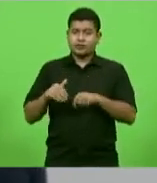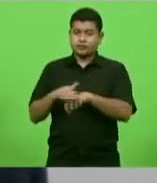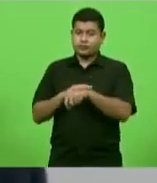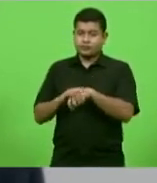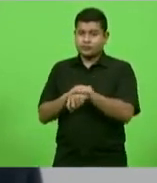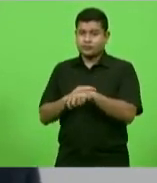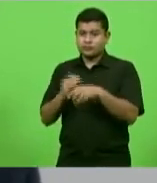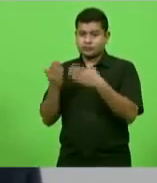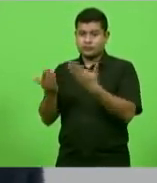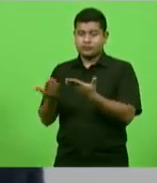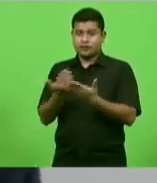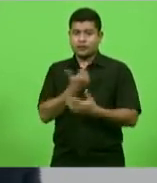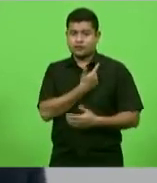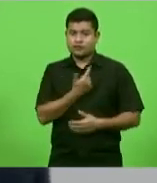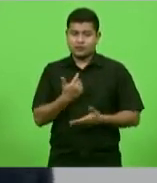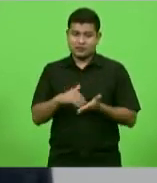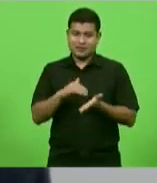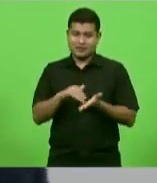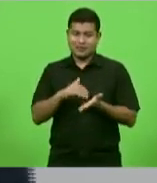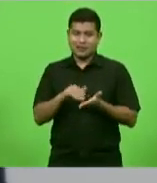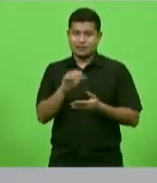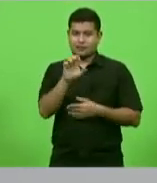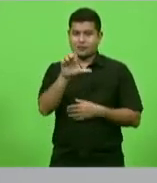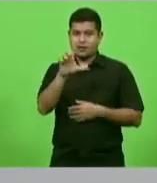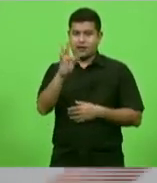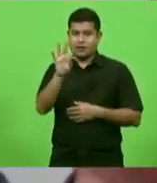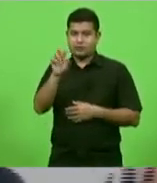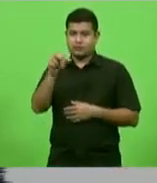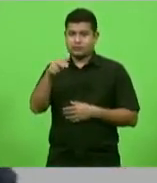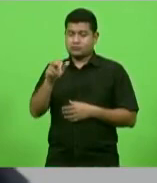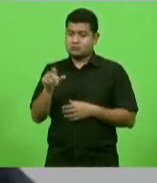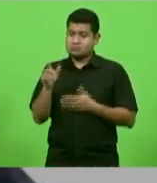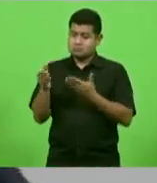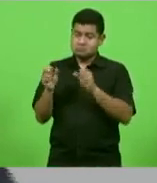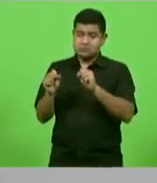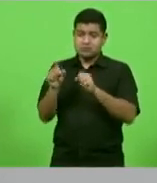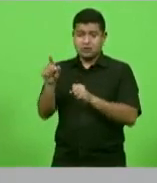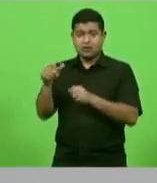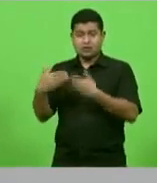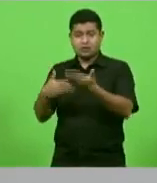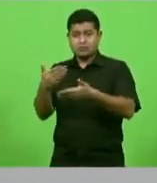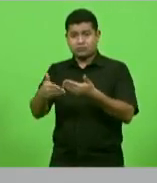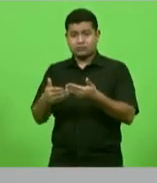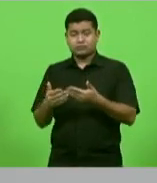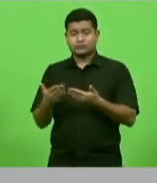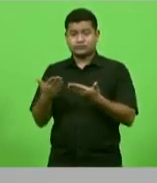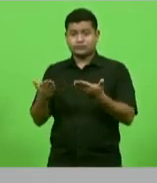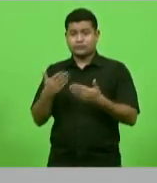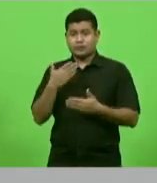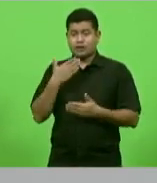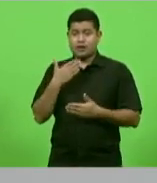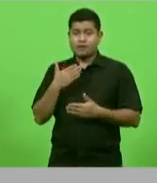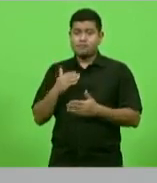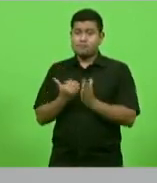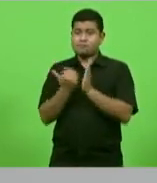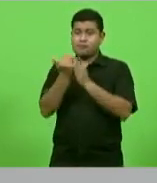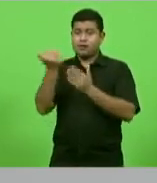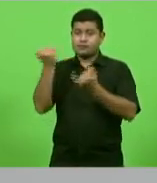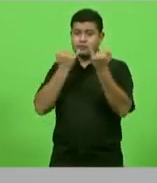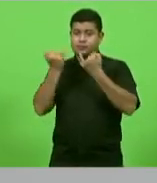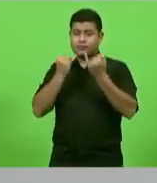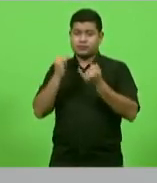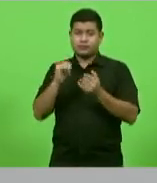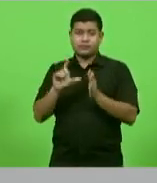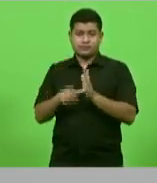o senhor secretário Elton, ainda que mais tarde poderia ele, o senhor secretário, dar melhores informações na